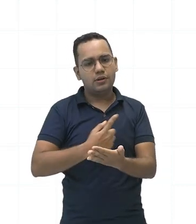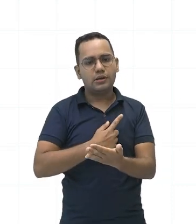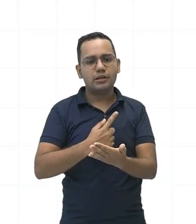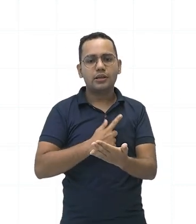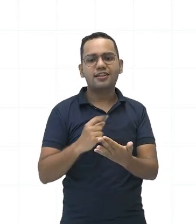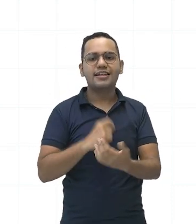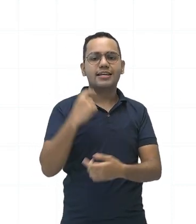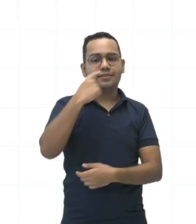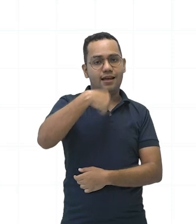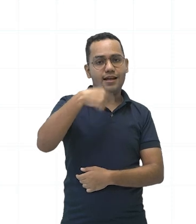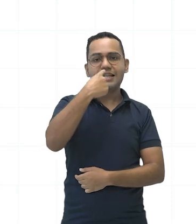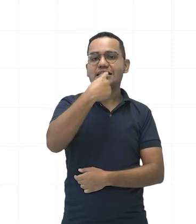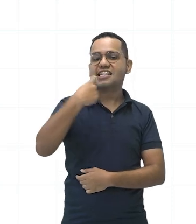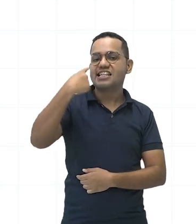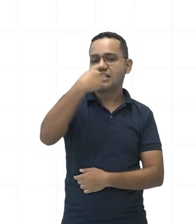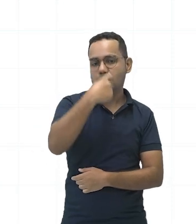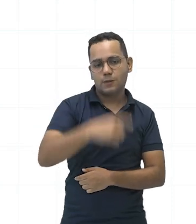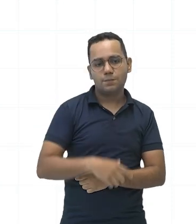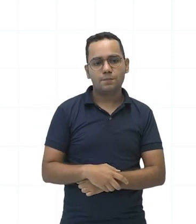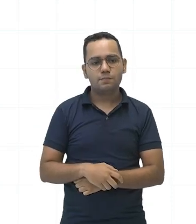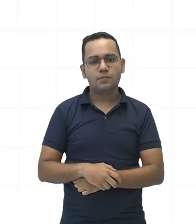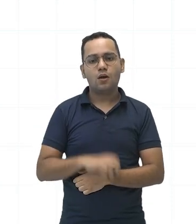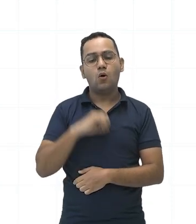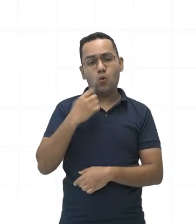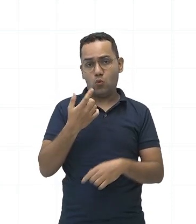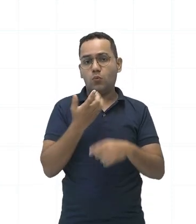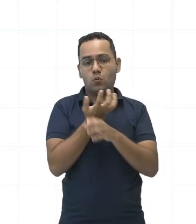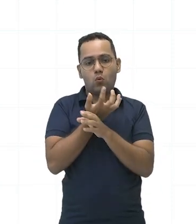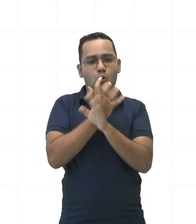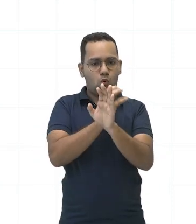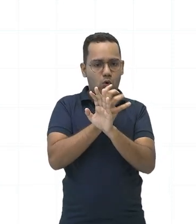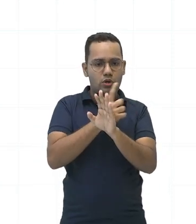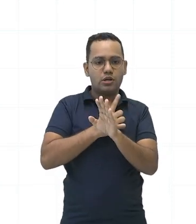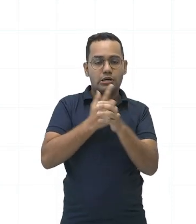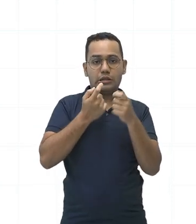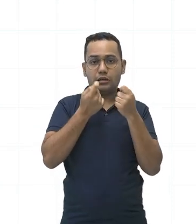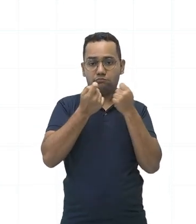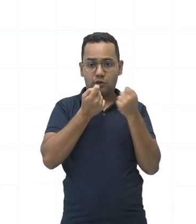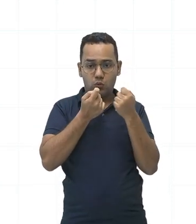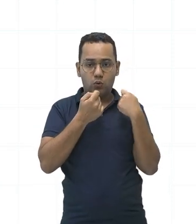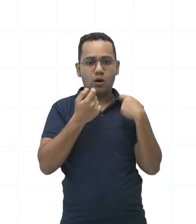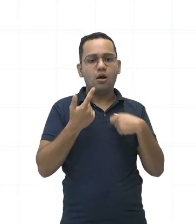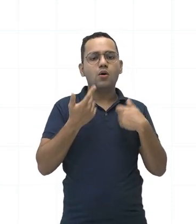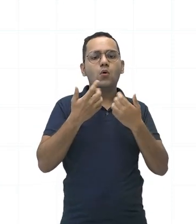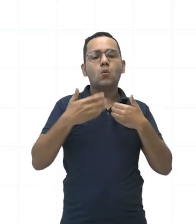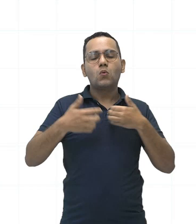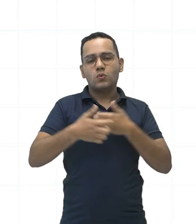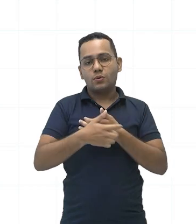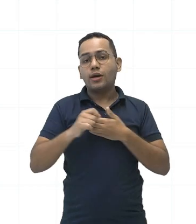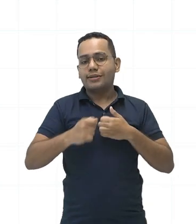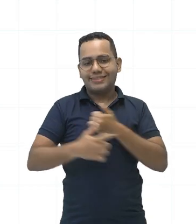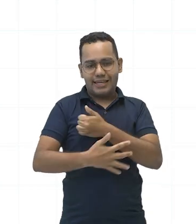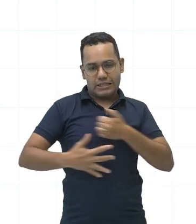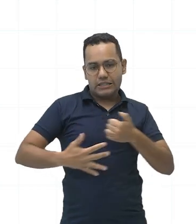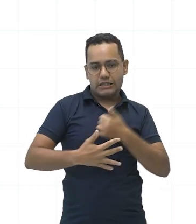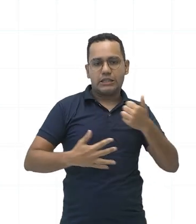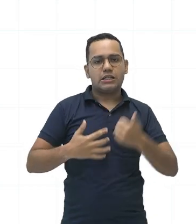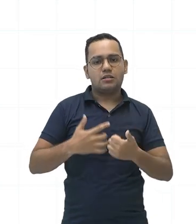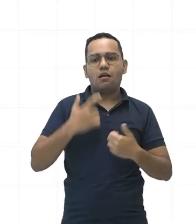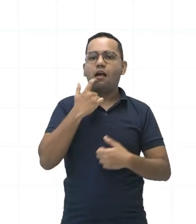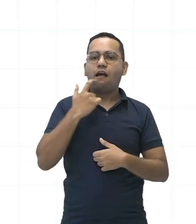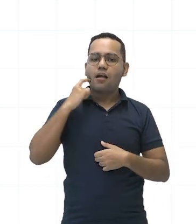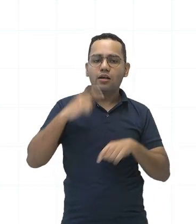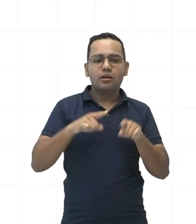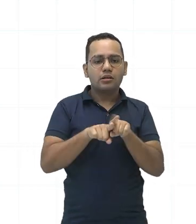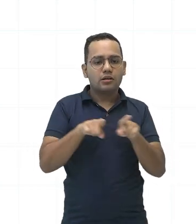os dentes, os ossos que os sustentam, os tecidos gengivais ou os tecidos